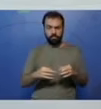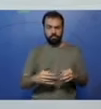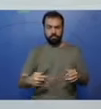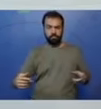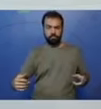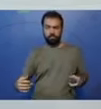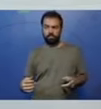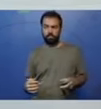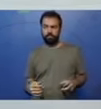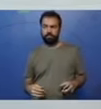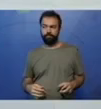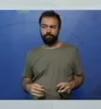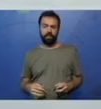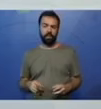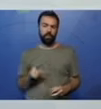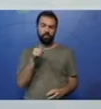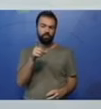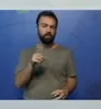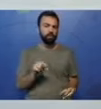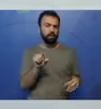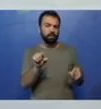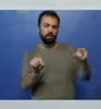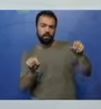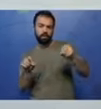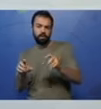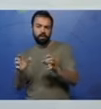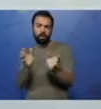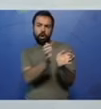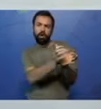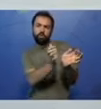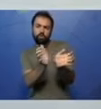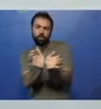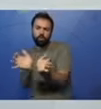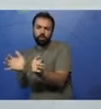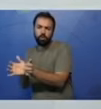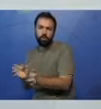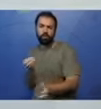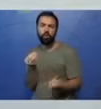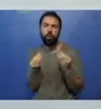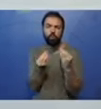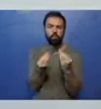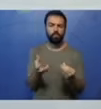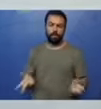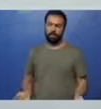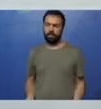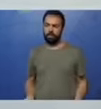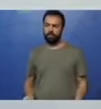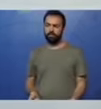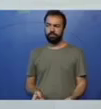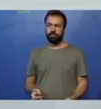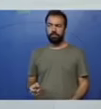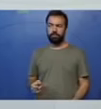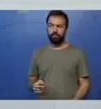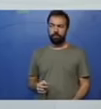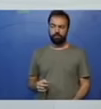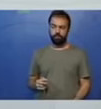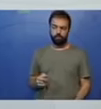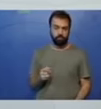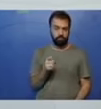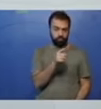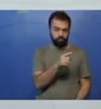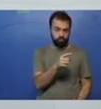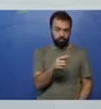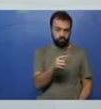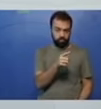classificaria esses animais segundo critérios de semelhança? Bom, vamos começar. A gente pode observar que tem